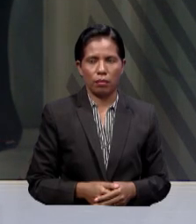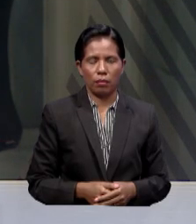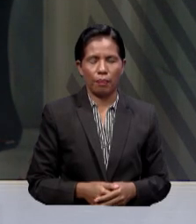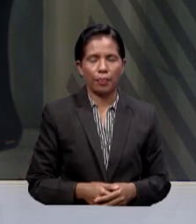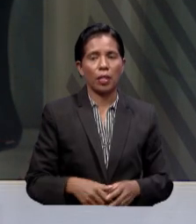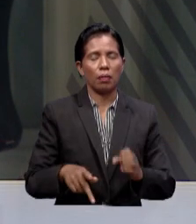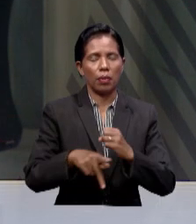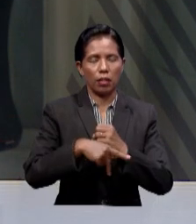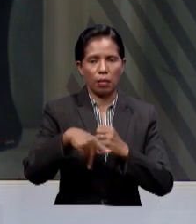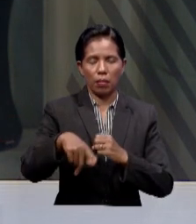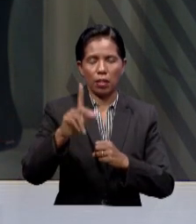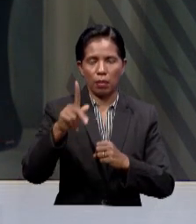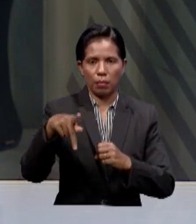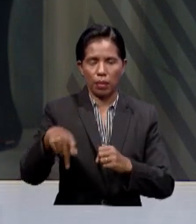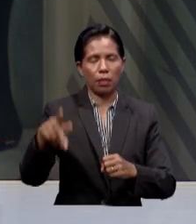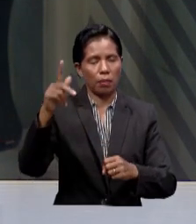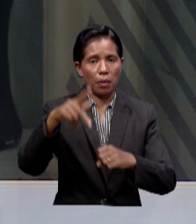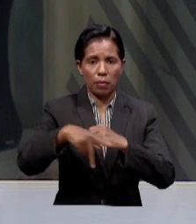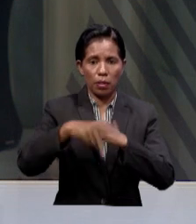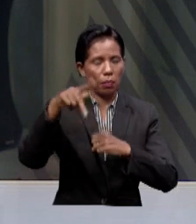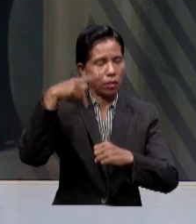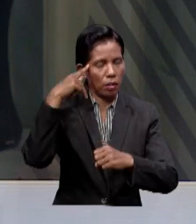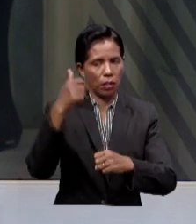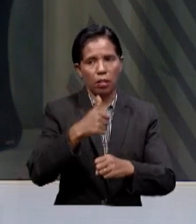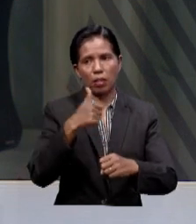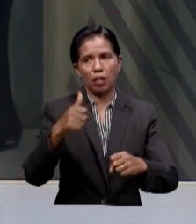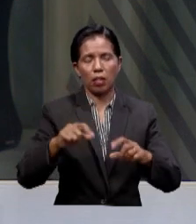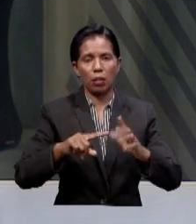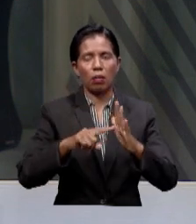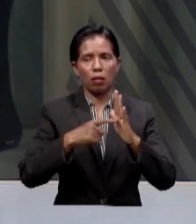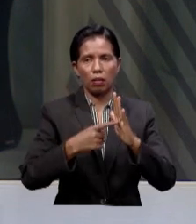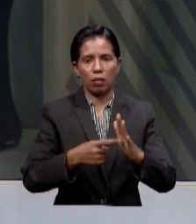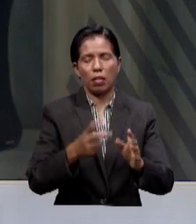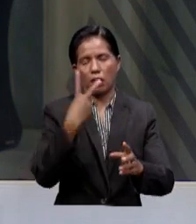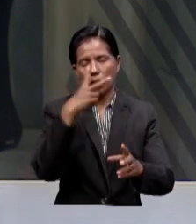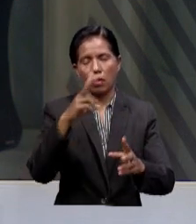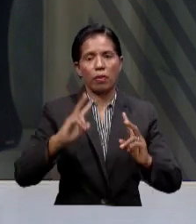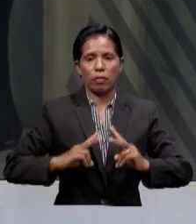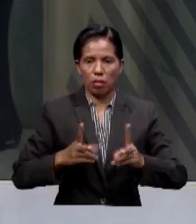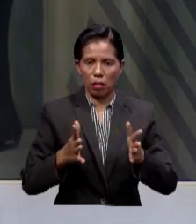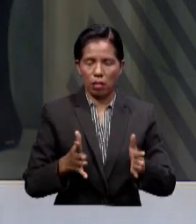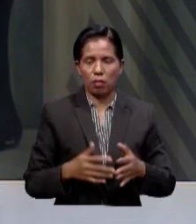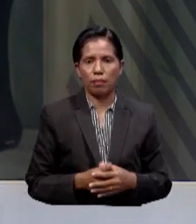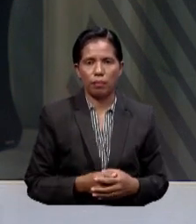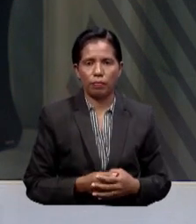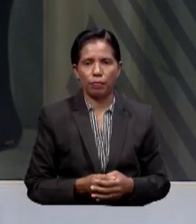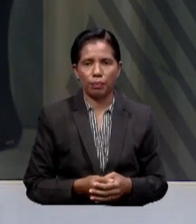Bancada PLP considera partido político Balon hahu politiza veterano.